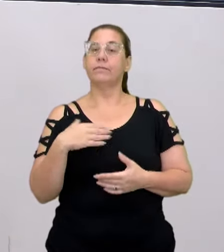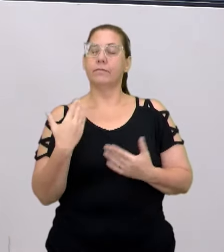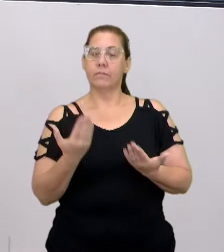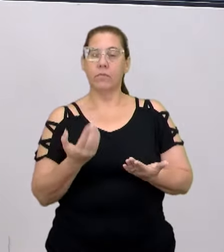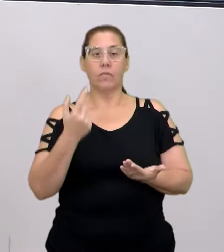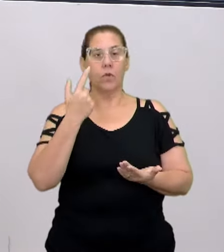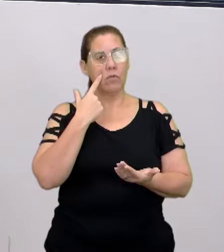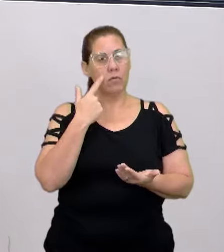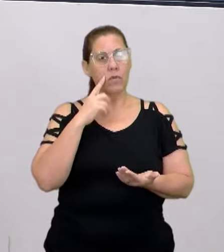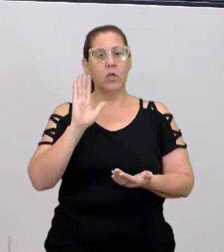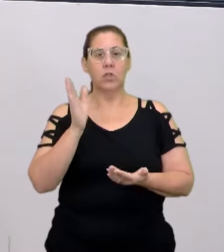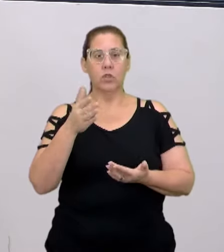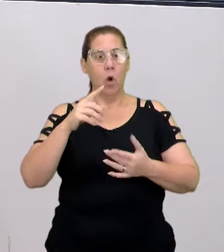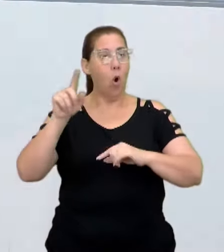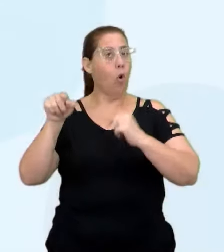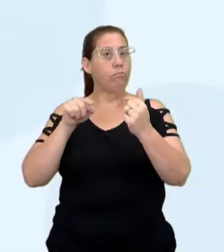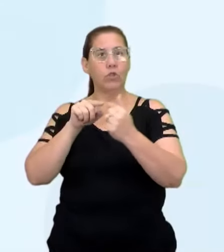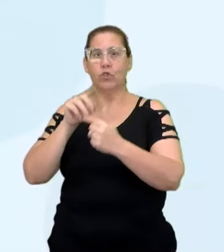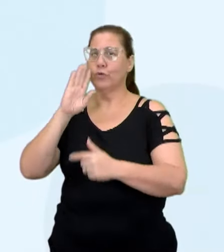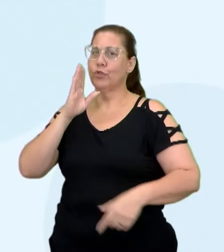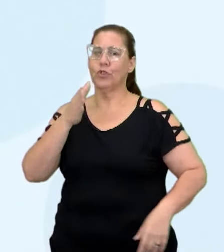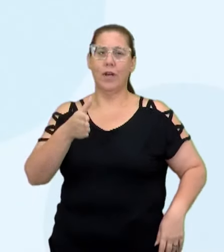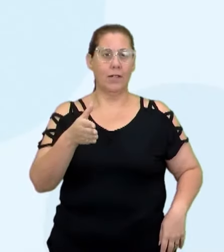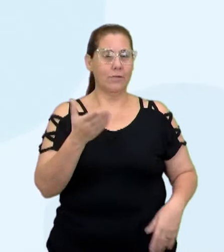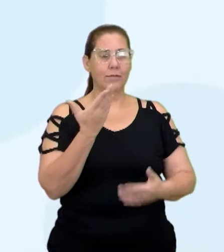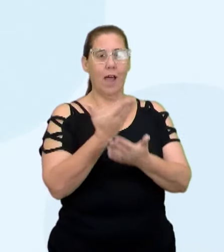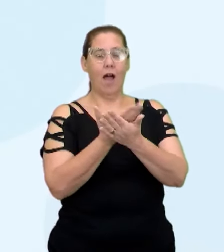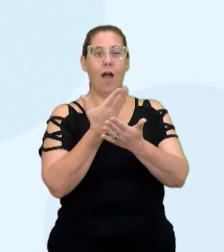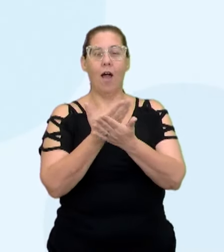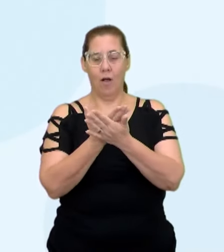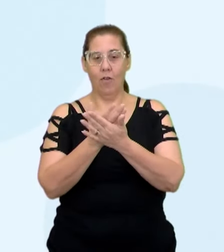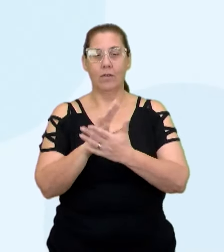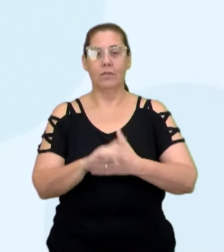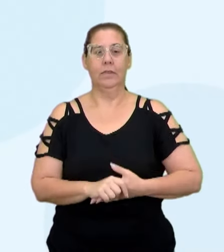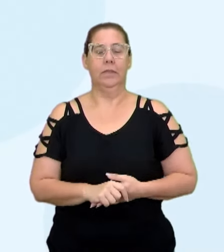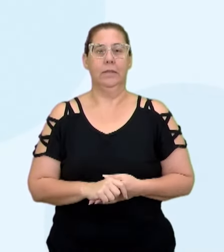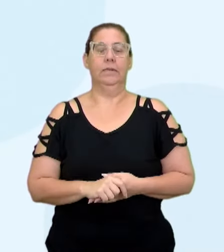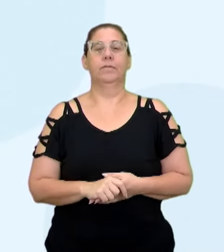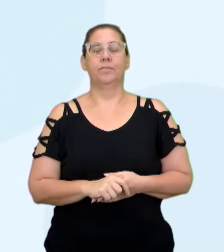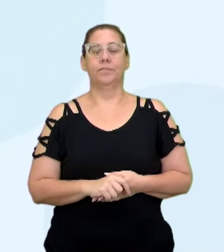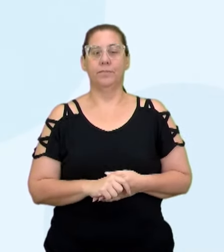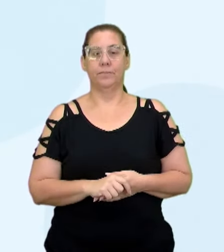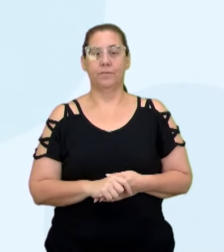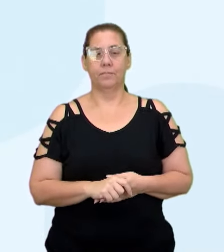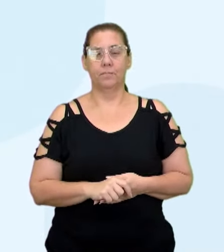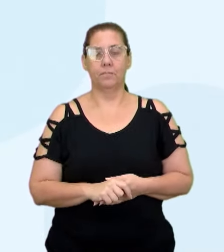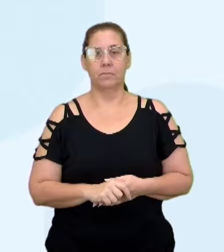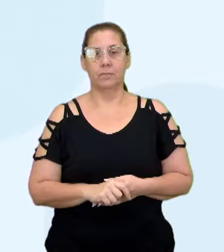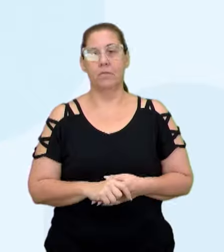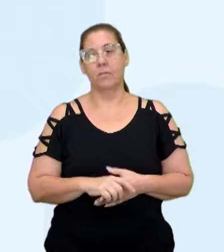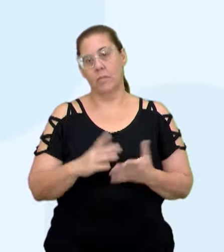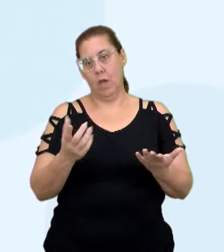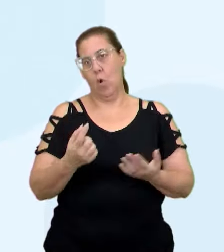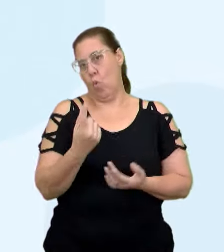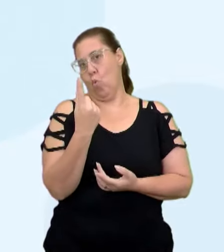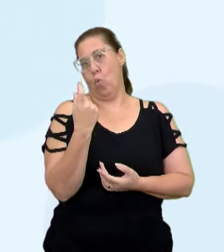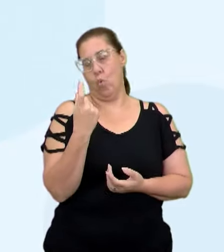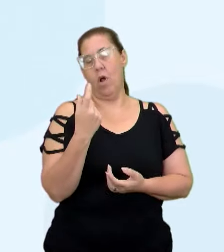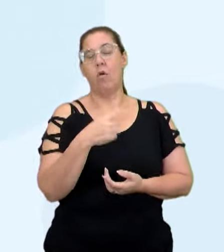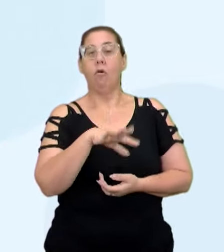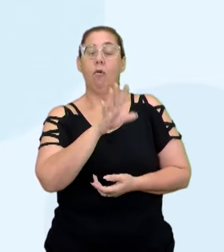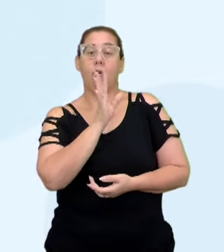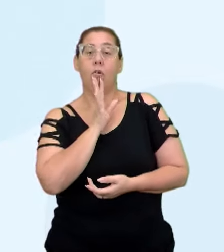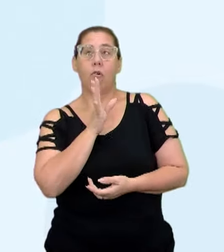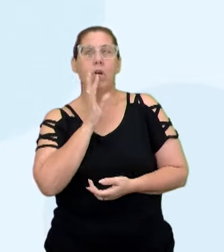vamos já logo para os objetivos aí da nossa aula, né? Então, os objetivos da nossa aula de hoje, na verdade, é um só, né? Que é